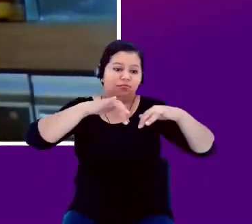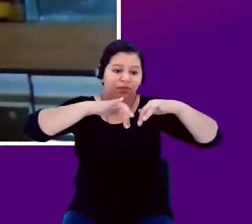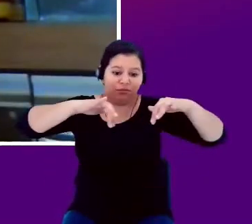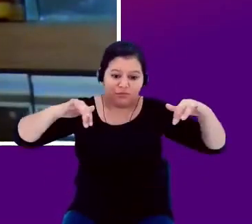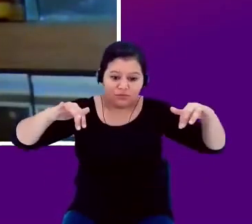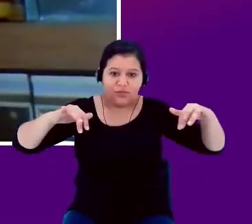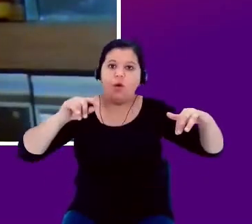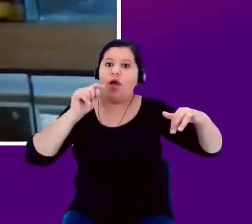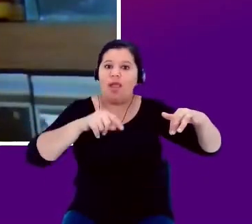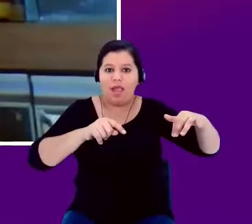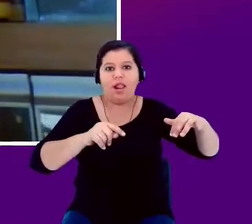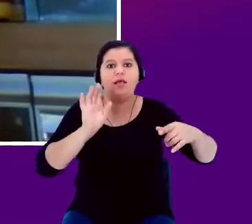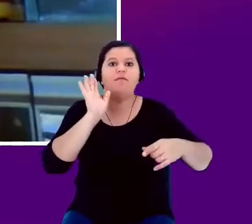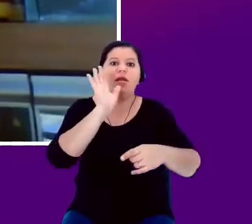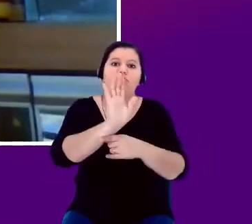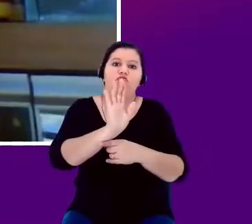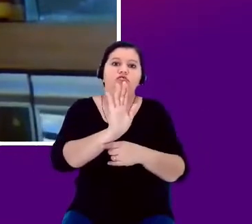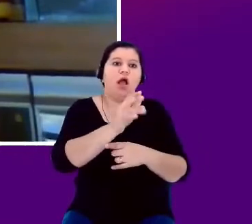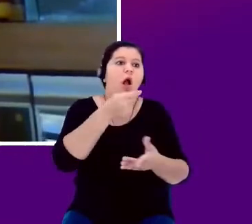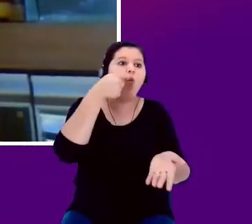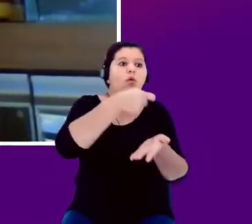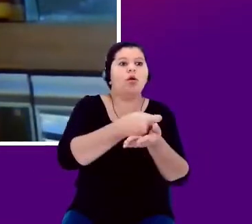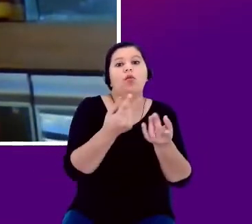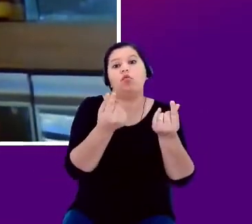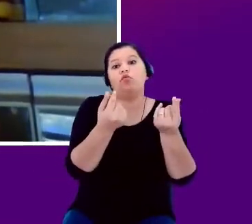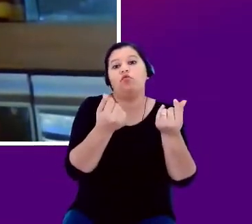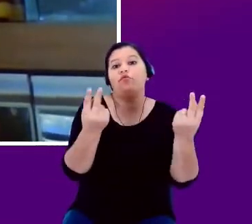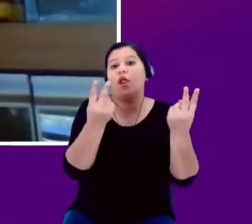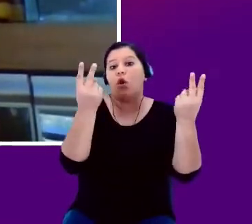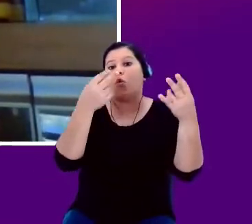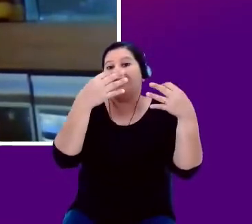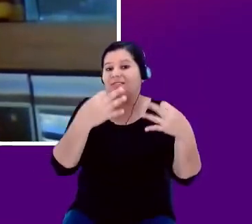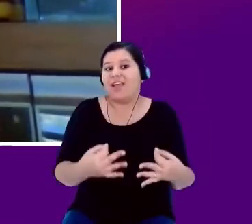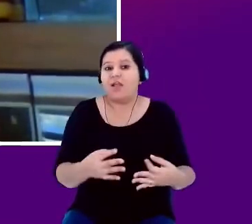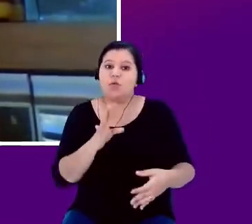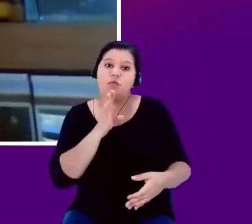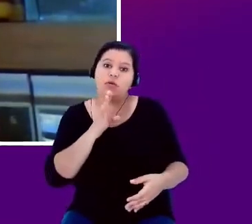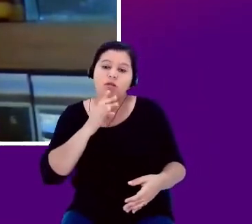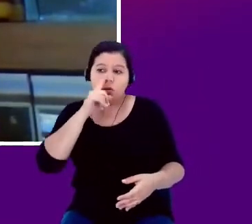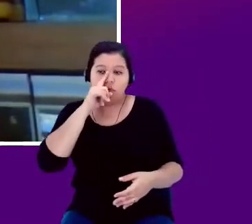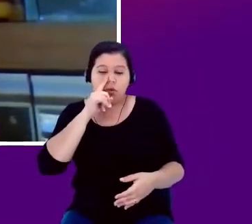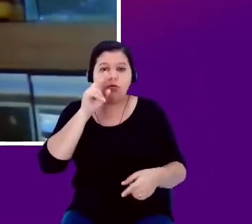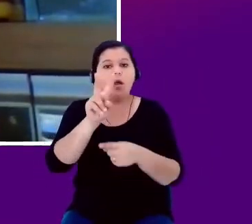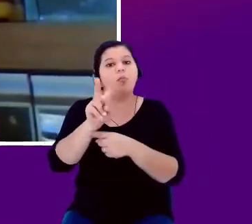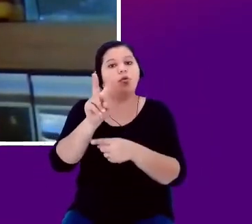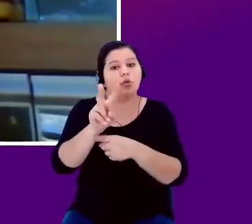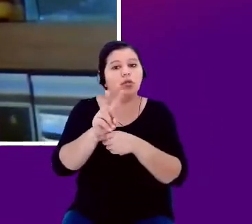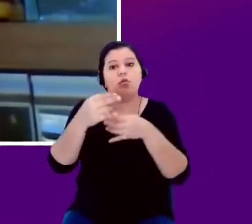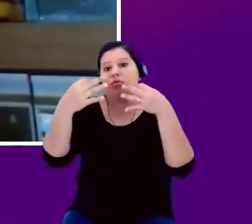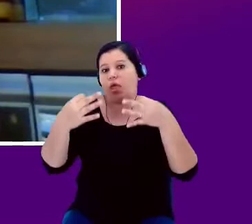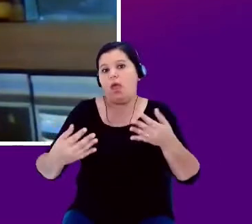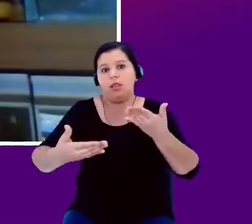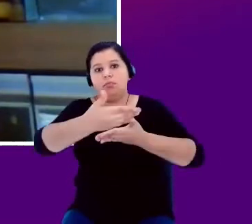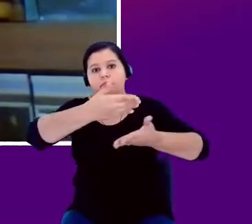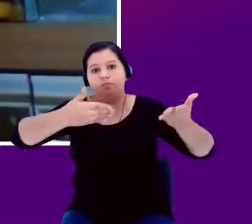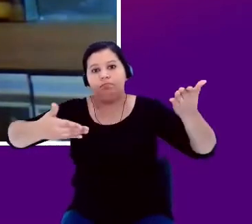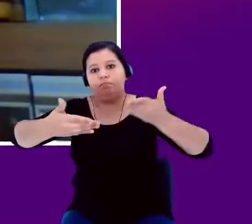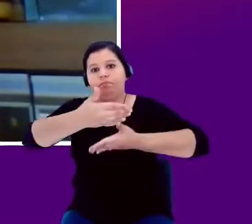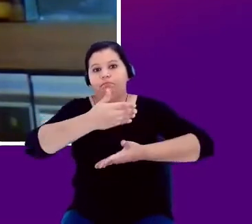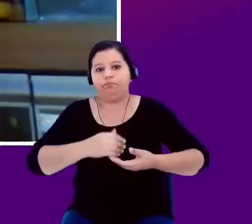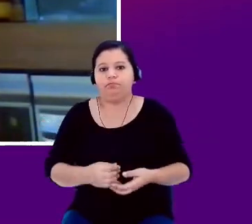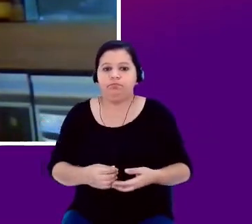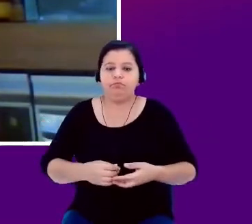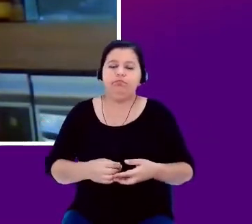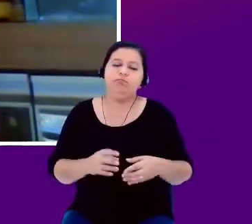dar a linha realmente da cobrança adequada, do conhecimento do risco e da proteção da mutualidade. Outro aspecto